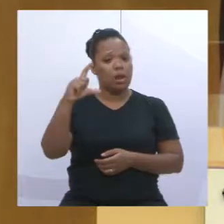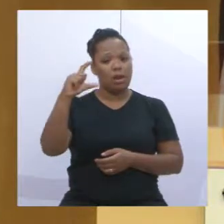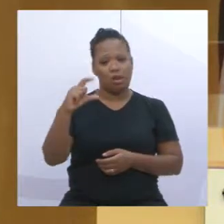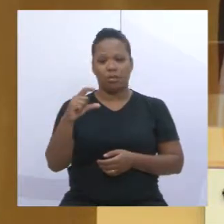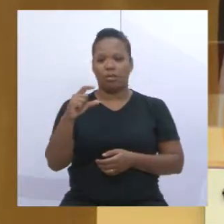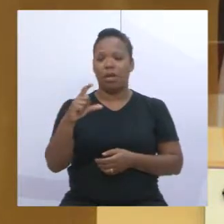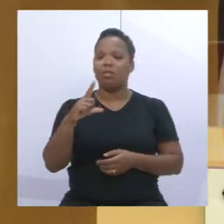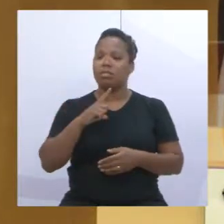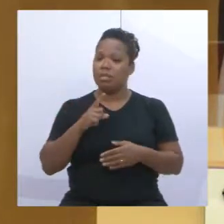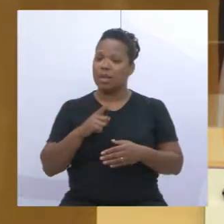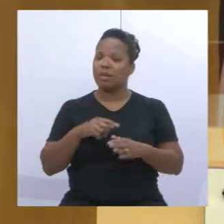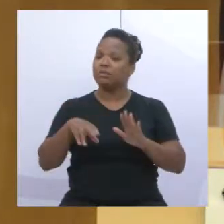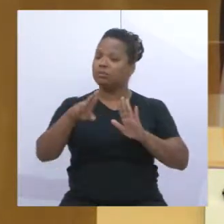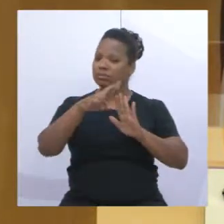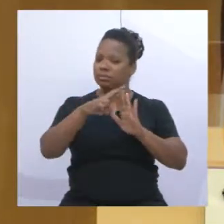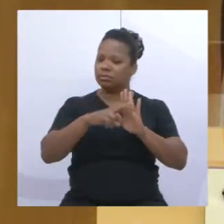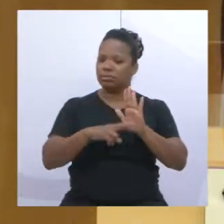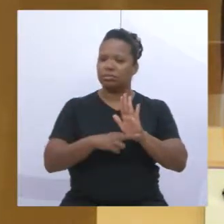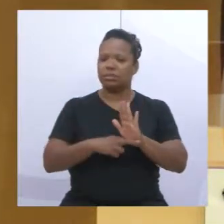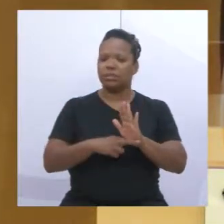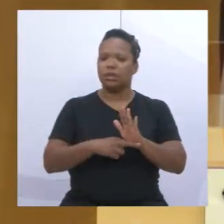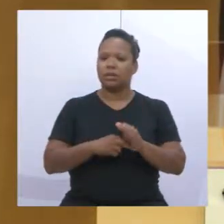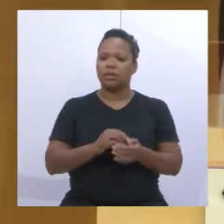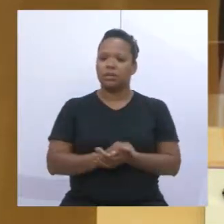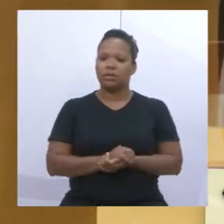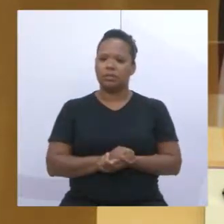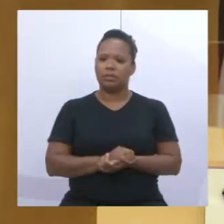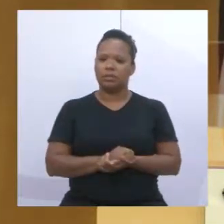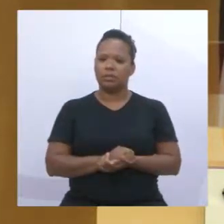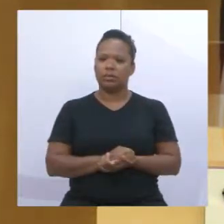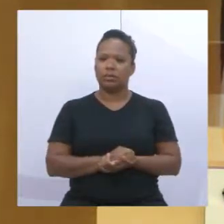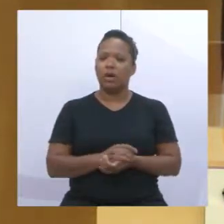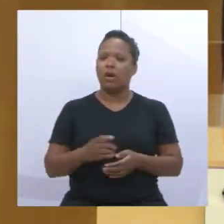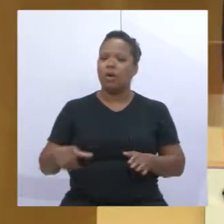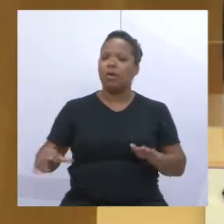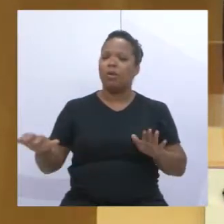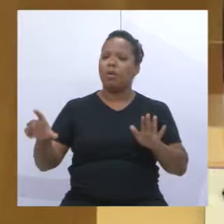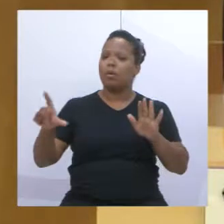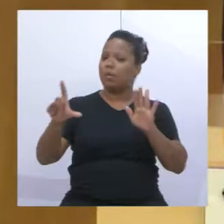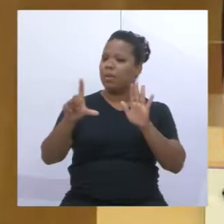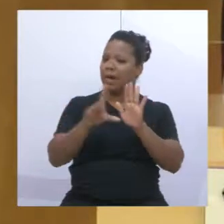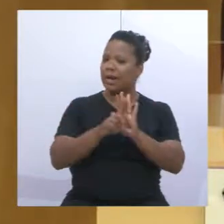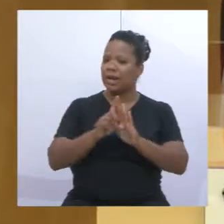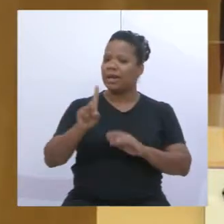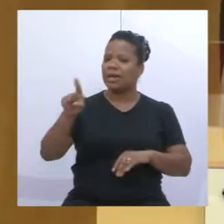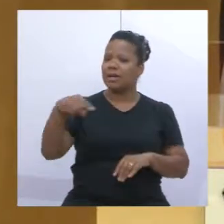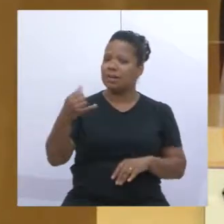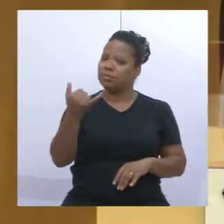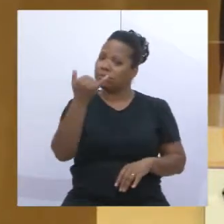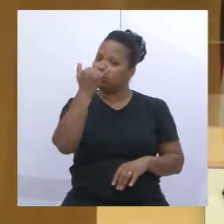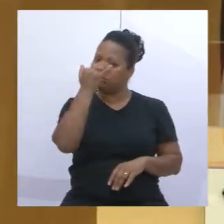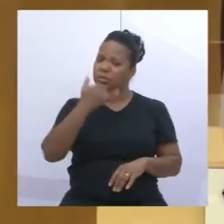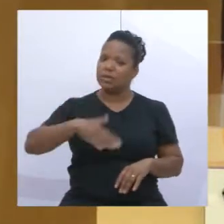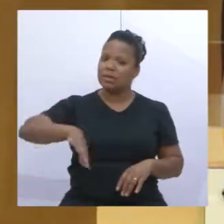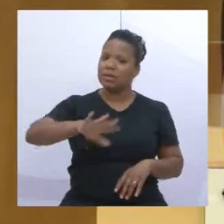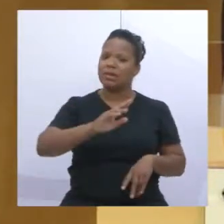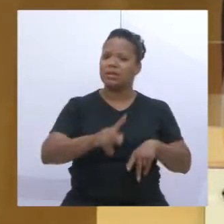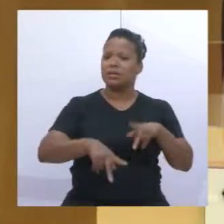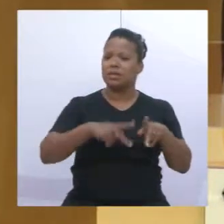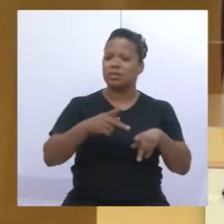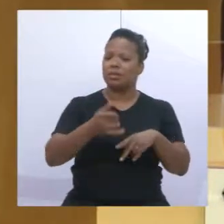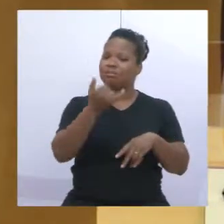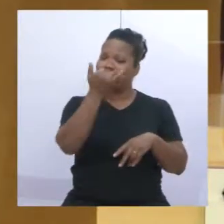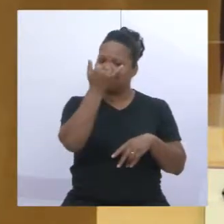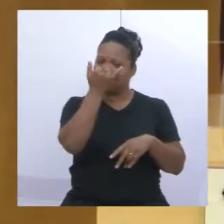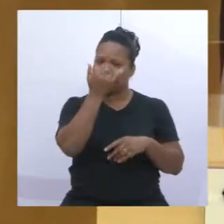não podemos ter a responsabilidade de aprovar uma lei que futuramente prejudicará aqueles que mais precisam. E eu